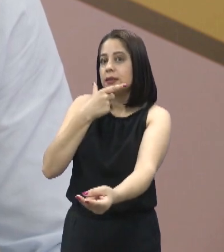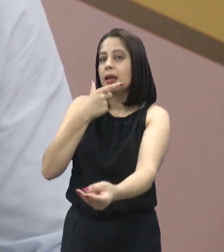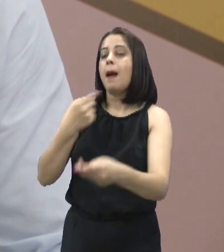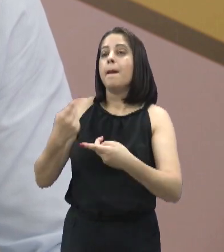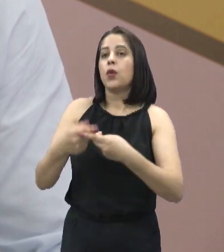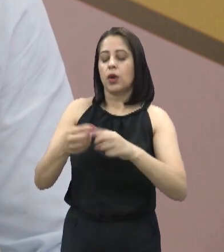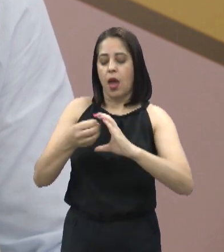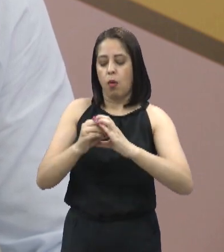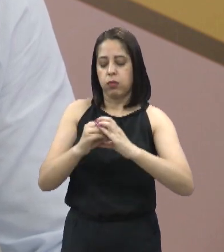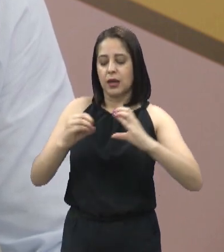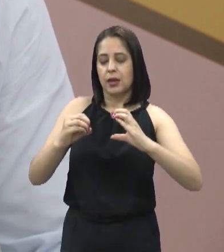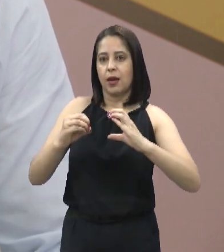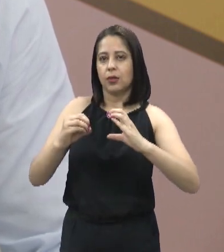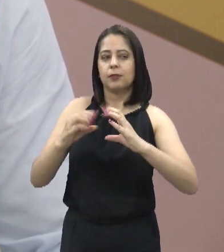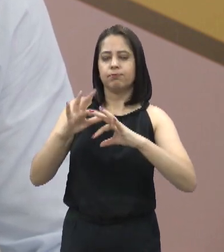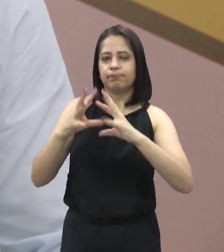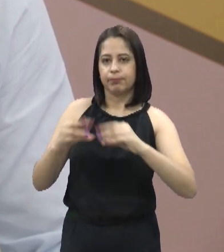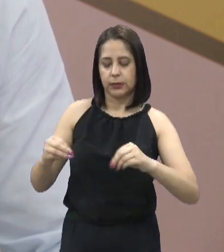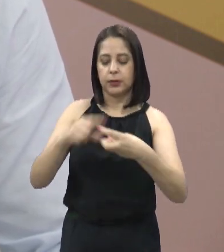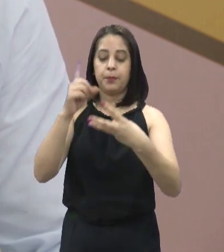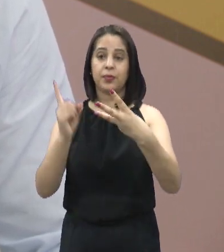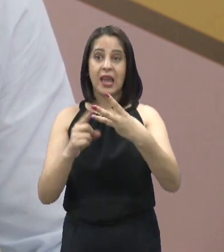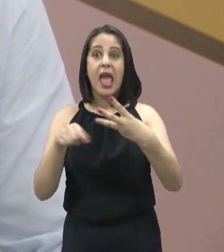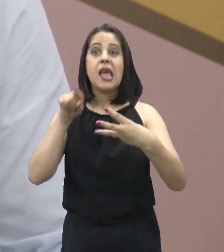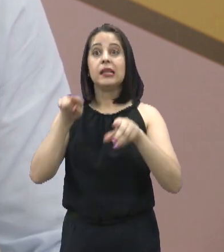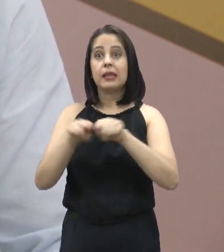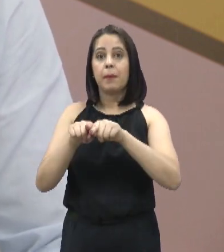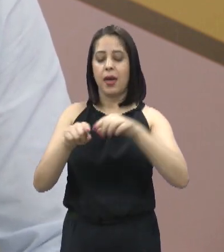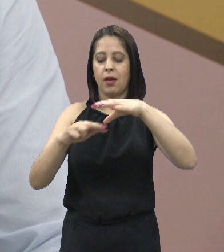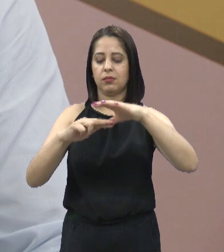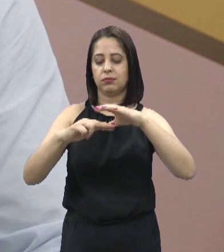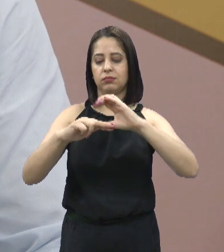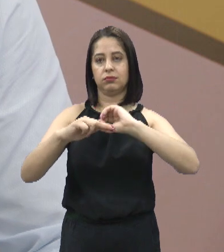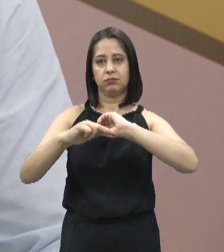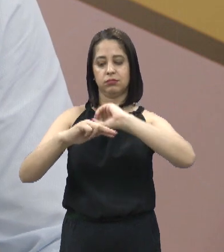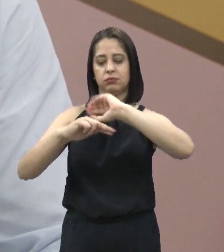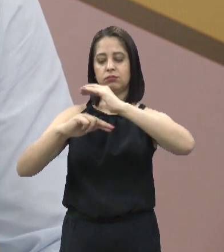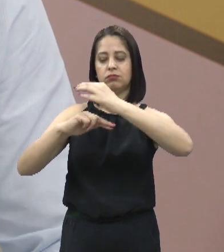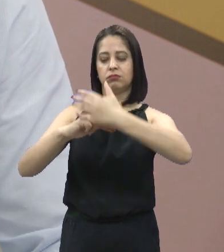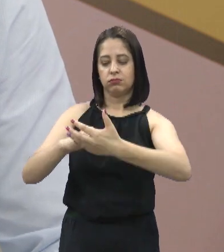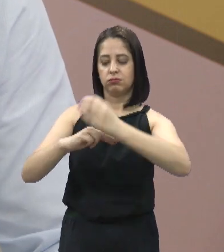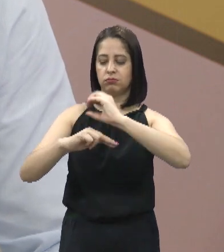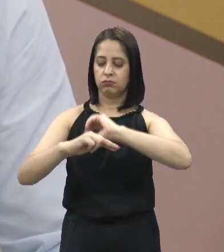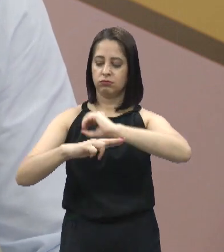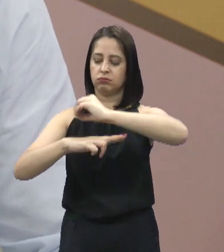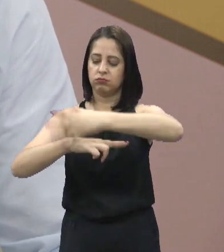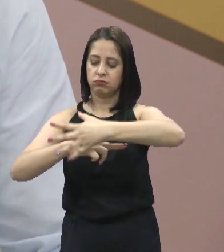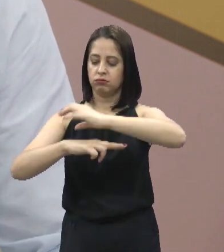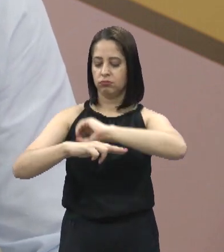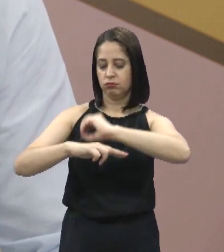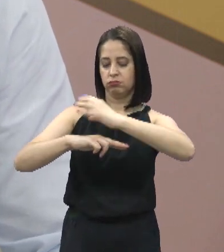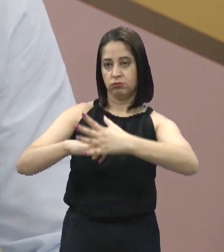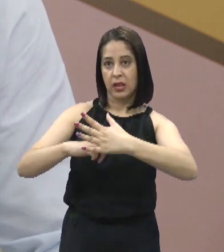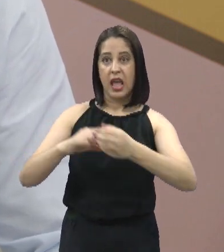células tumorais. E o outro é a radioterapia, que é uma aplicação de radiação do local onde foi retirado